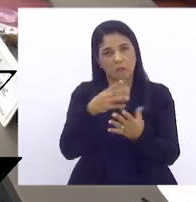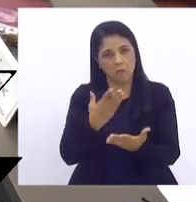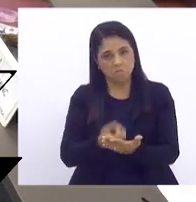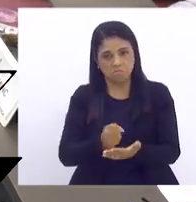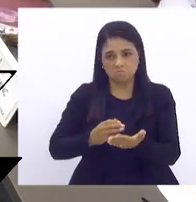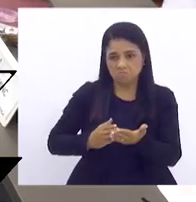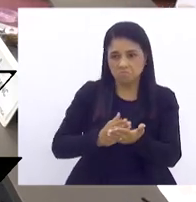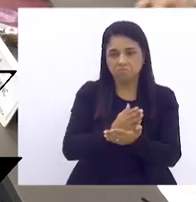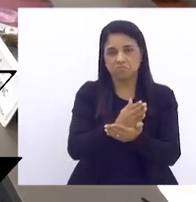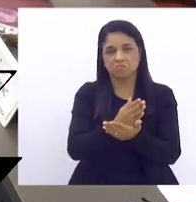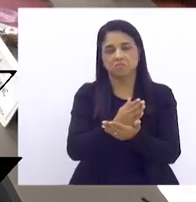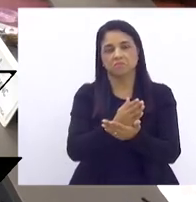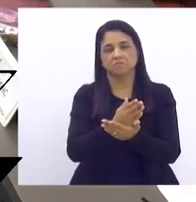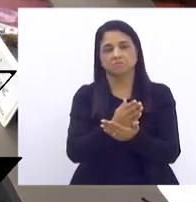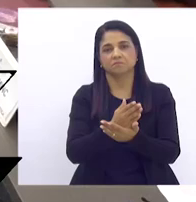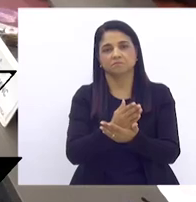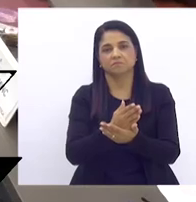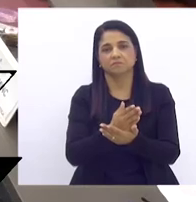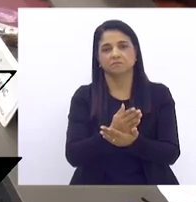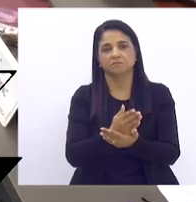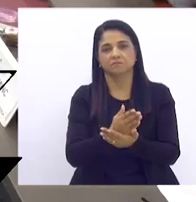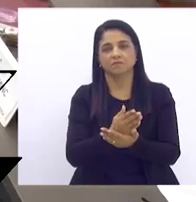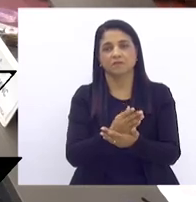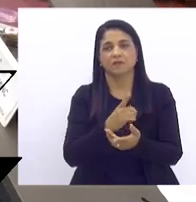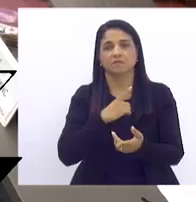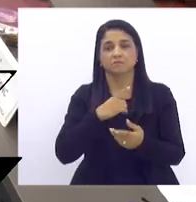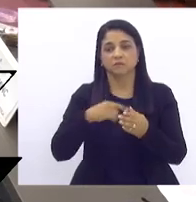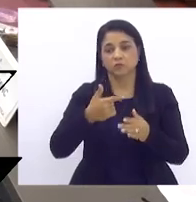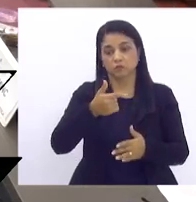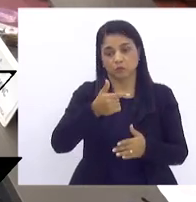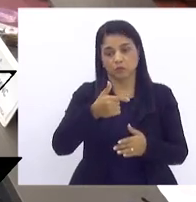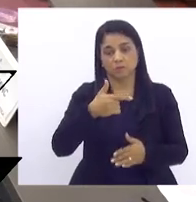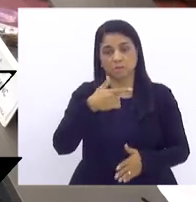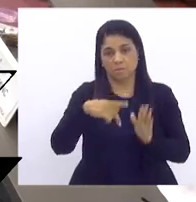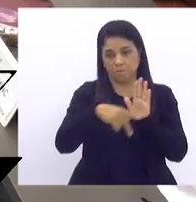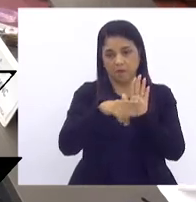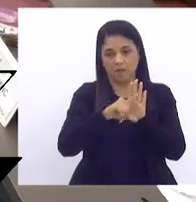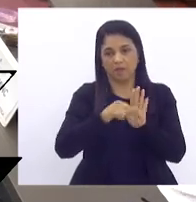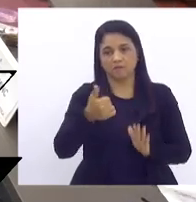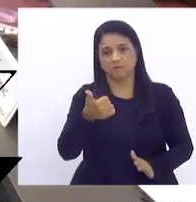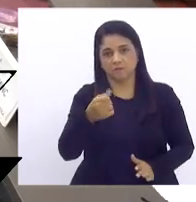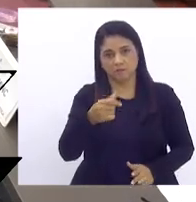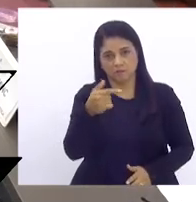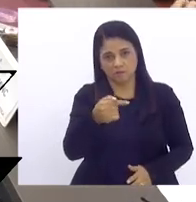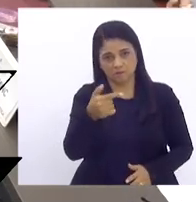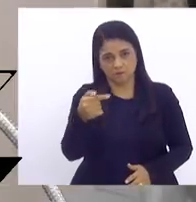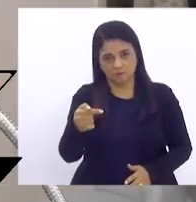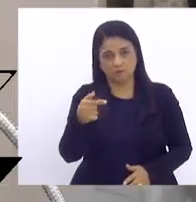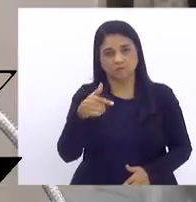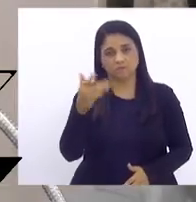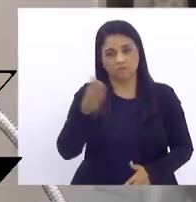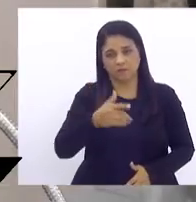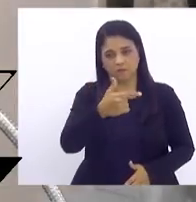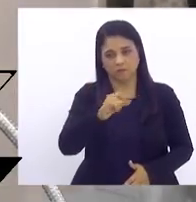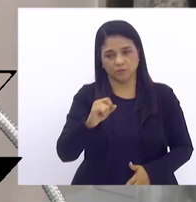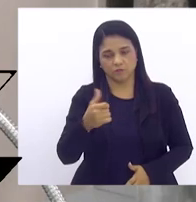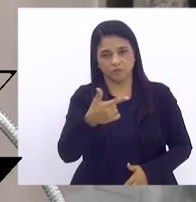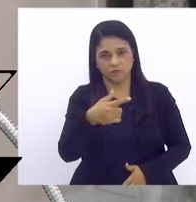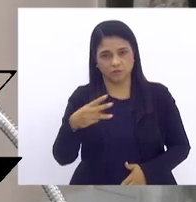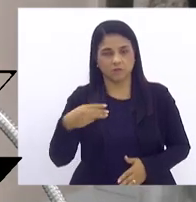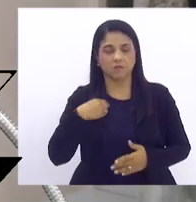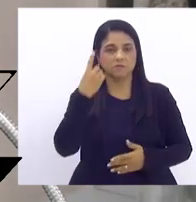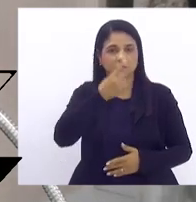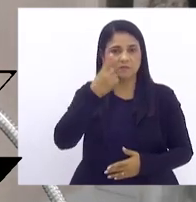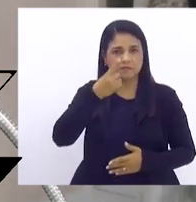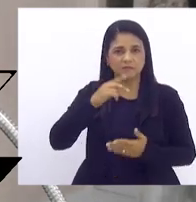aprovam, permaneçam como estão. Aprovado. Item 12 da pauta, o PL 1677-23, de autoria dos deputados Tande Vieira, Marta Rocha, Felipe Poubel,